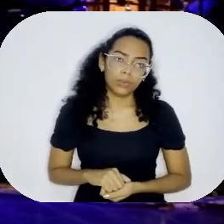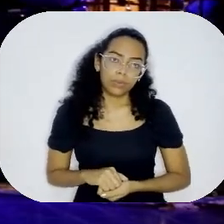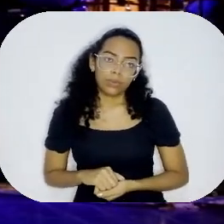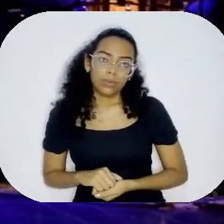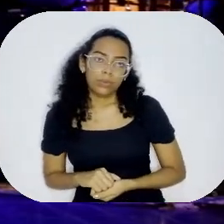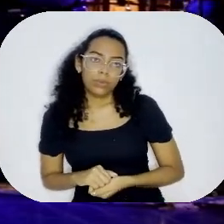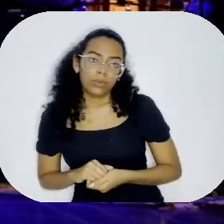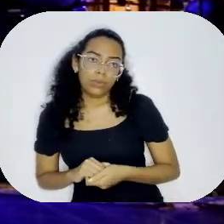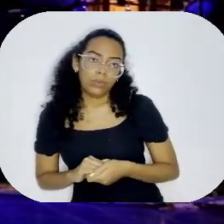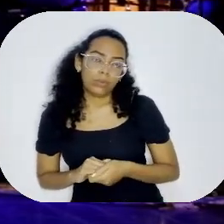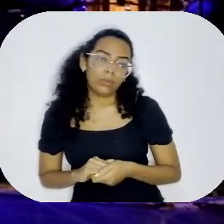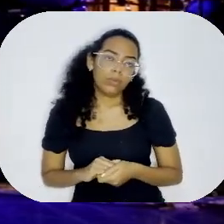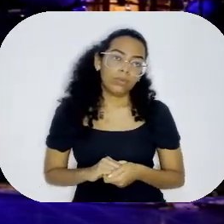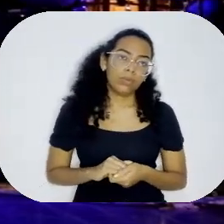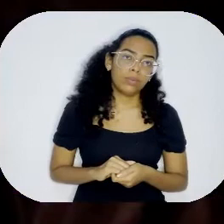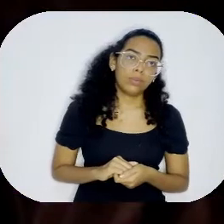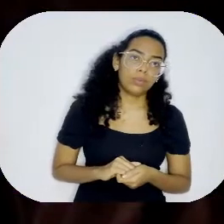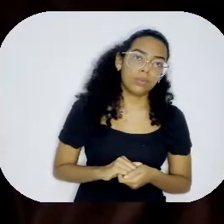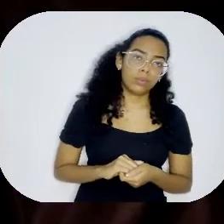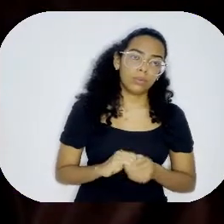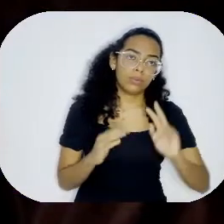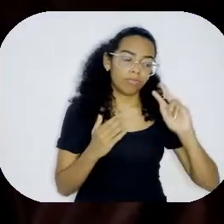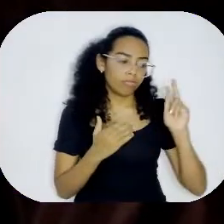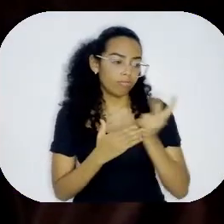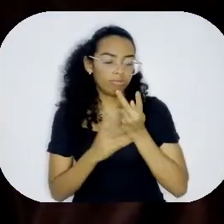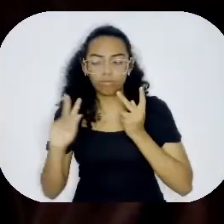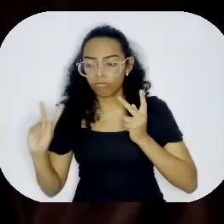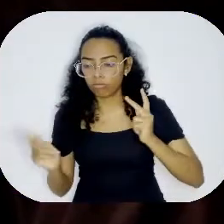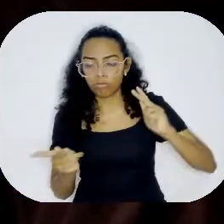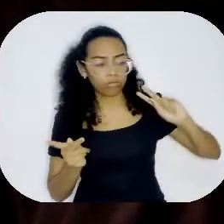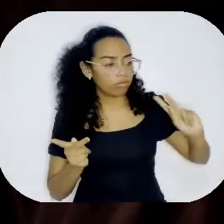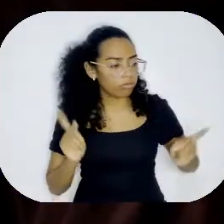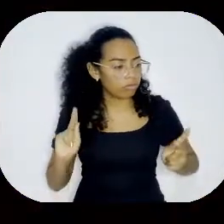Convoque seu tudo então,